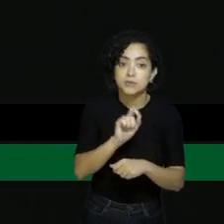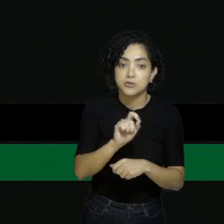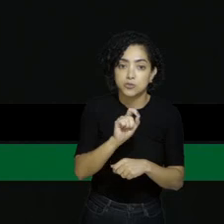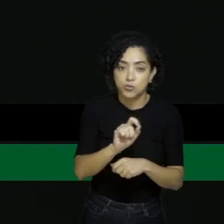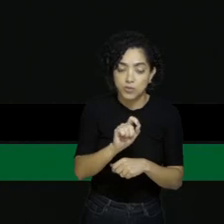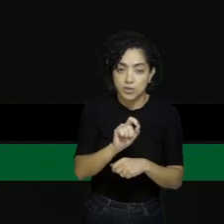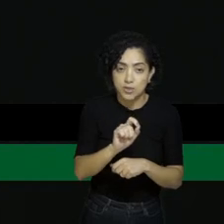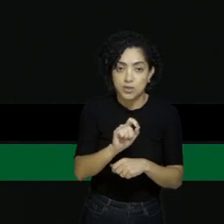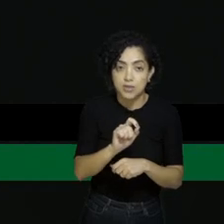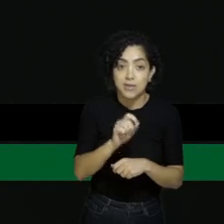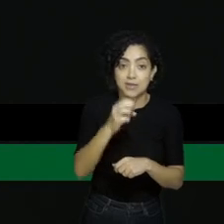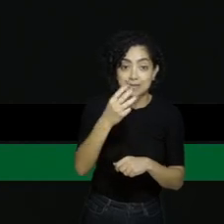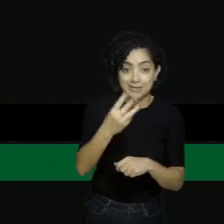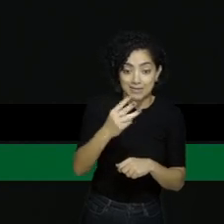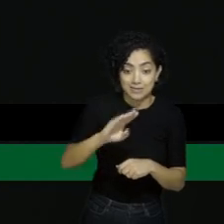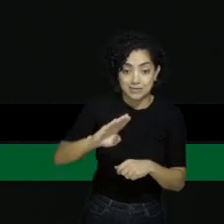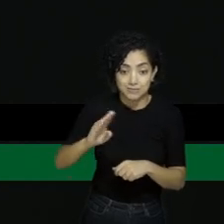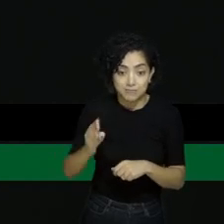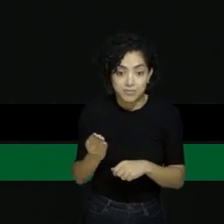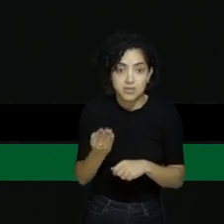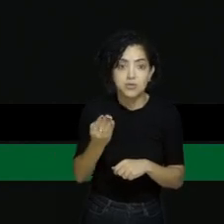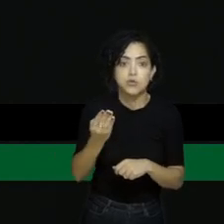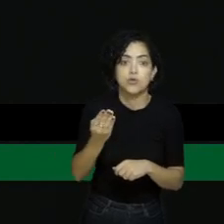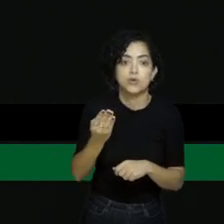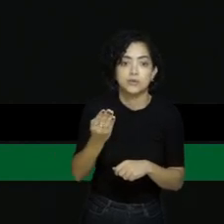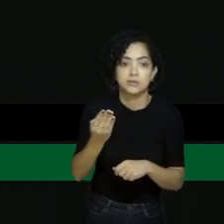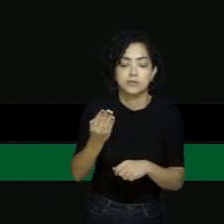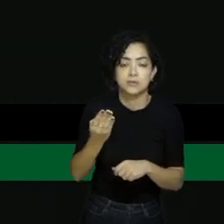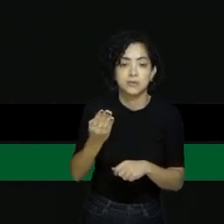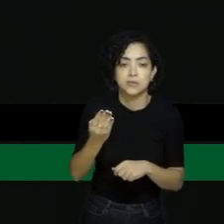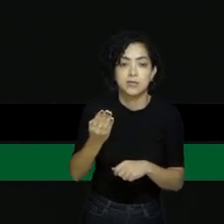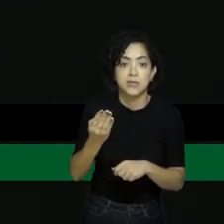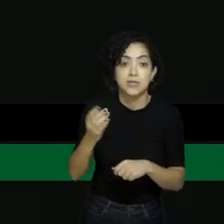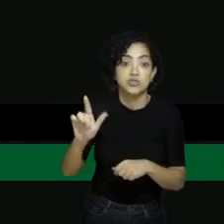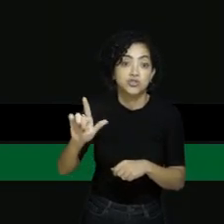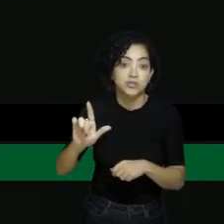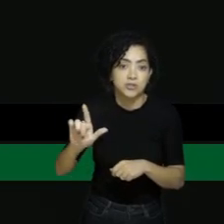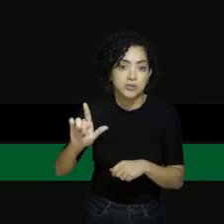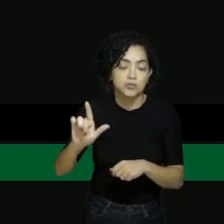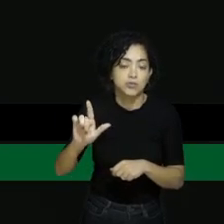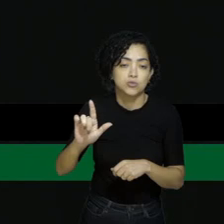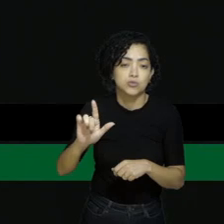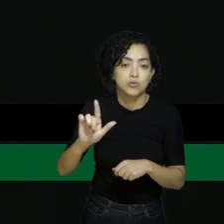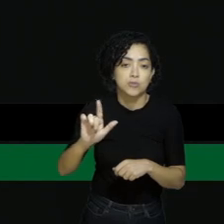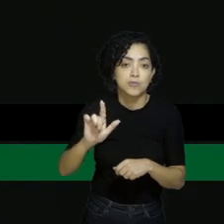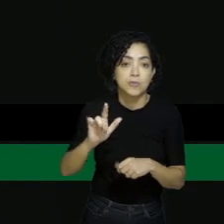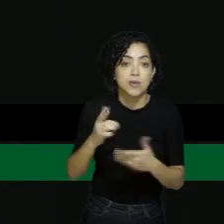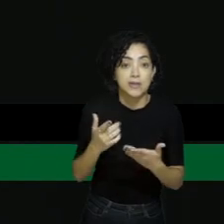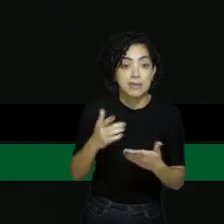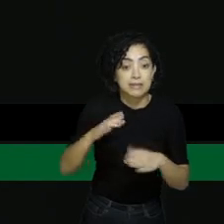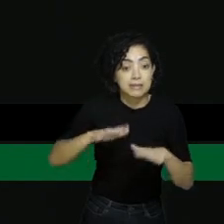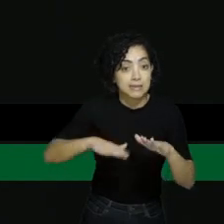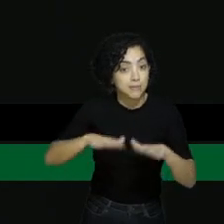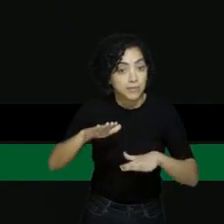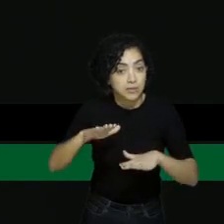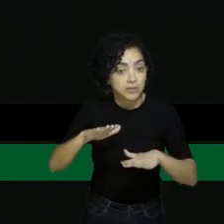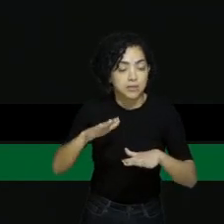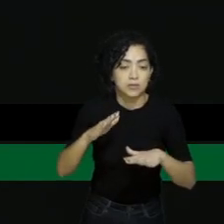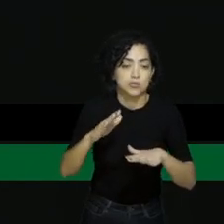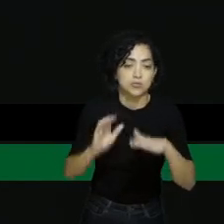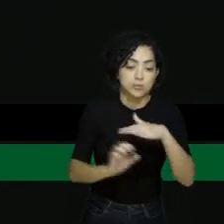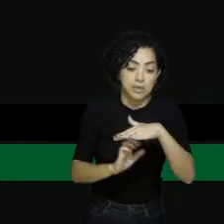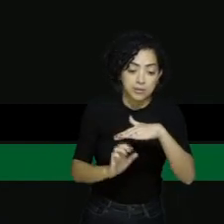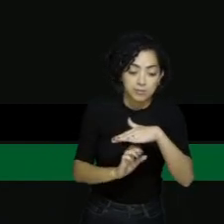de quase 3 bilhões de litros de leite por ano, uma diferença, dependendo da empresa, o que ela produz,